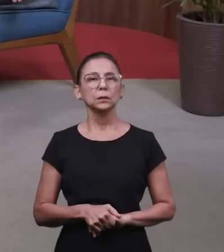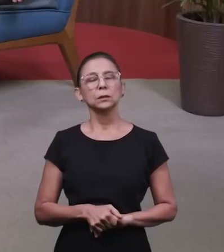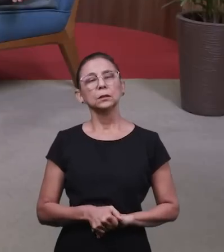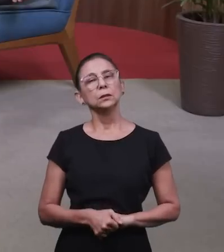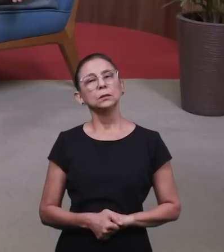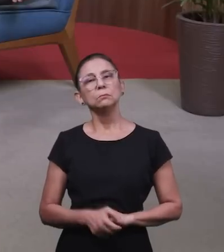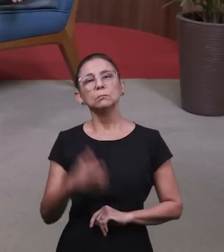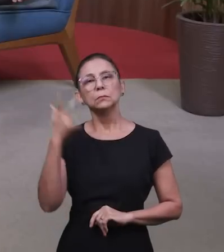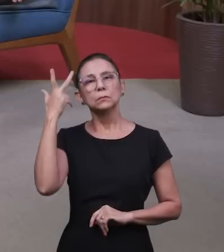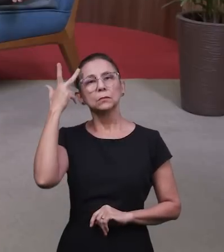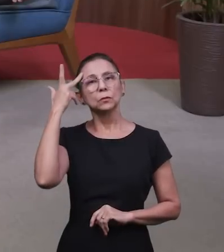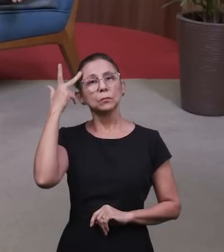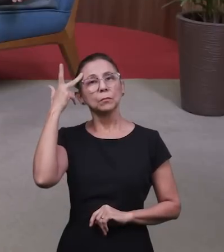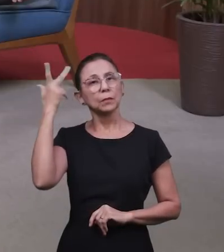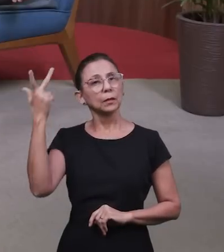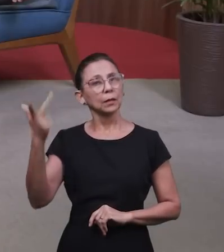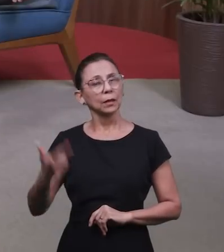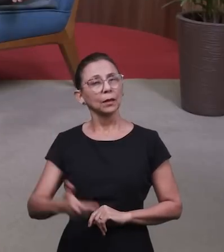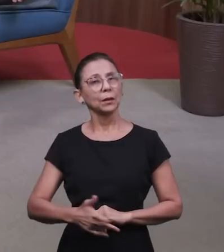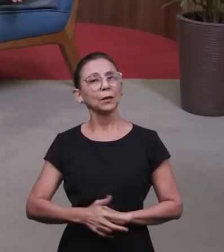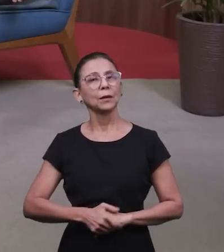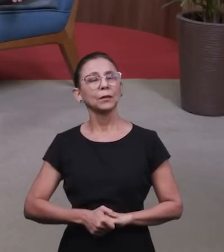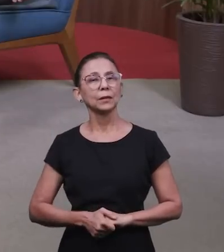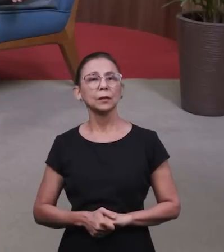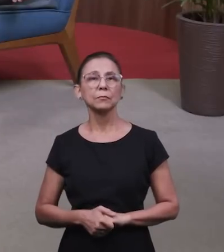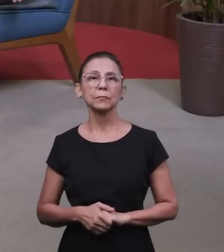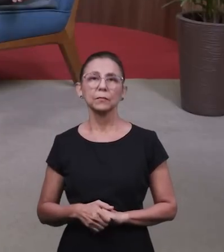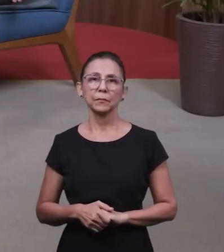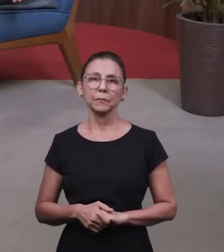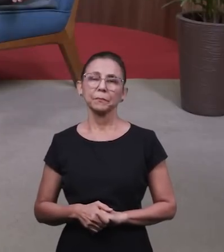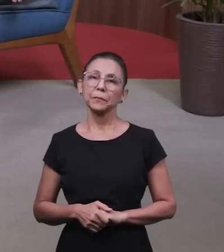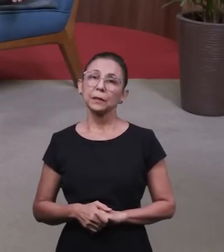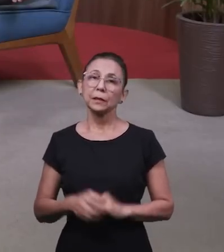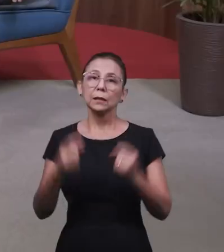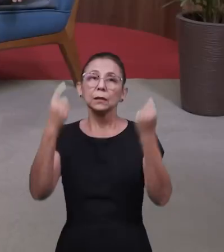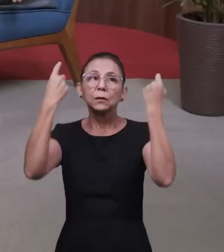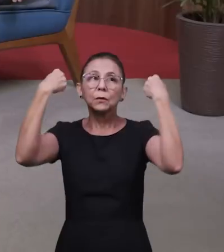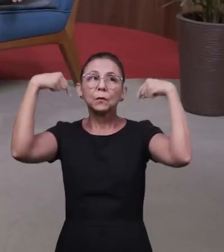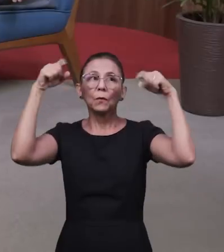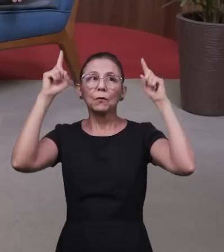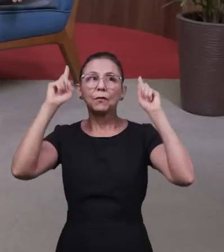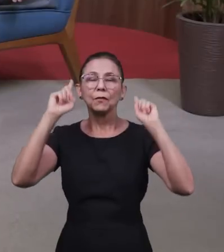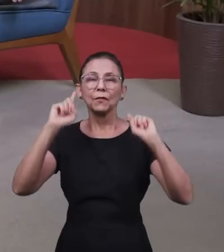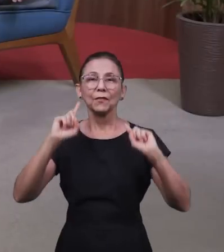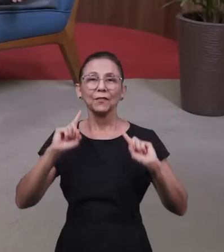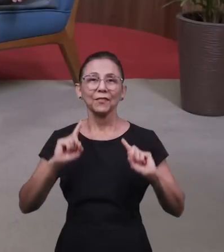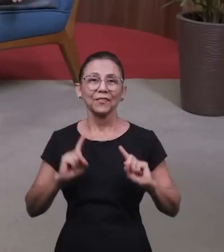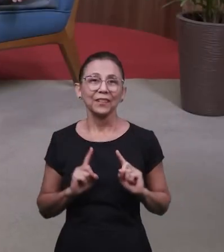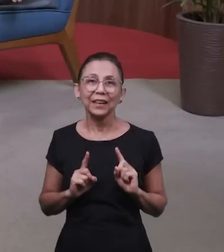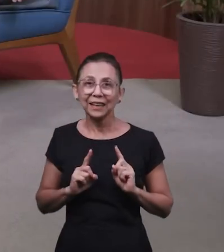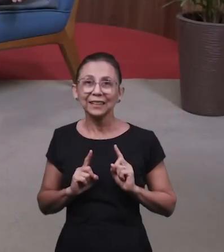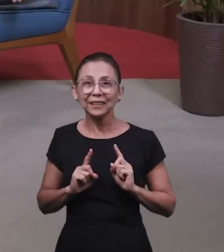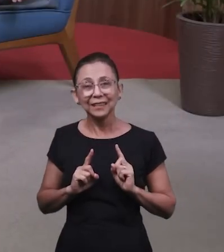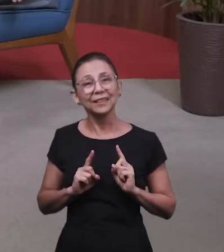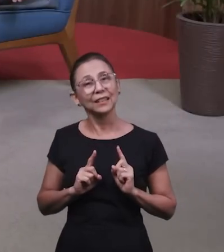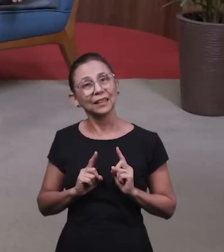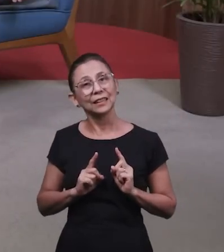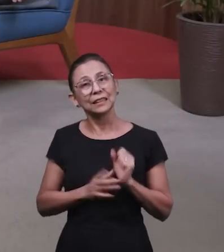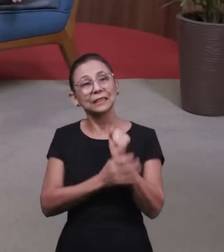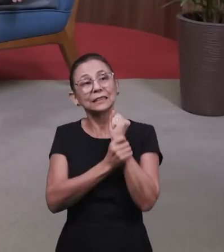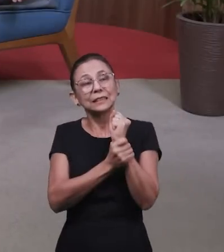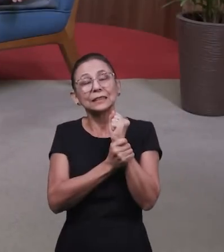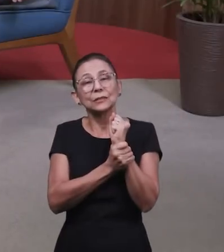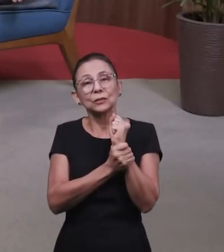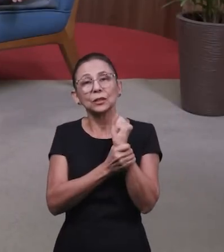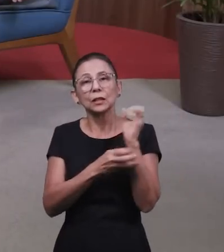povo de Israel. E a ovelha, e claro, isso acontece até hoje, a segurança dela estava na presença